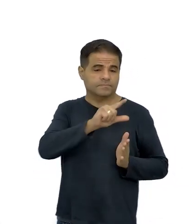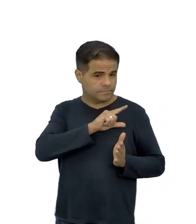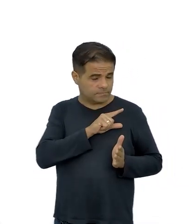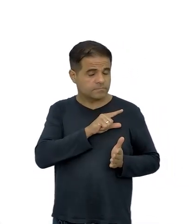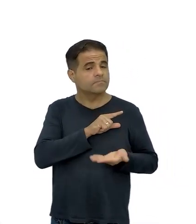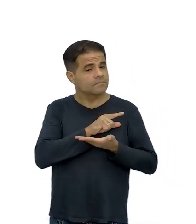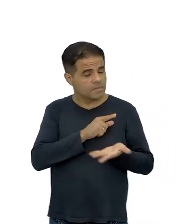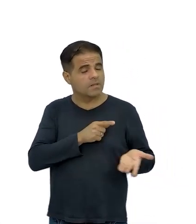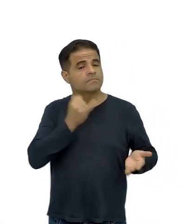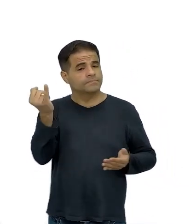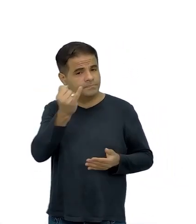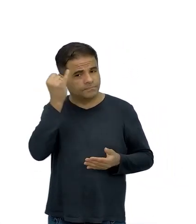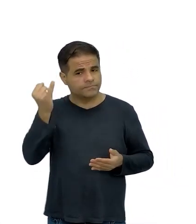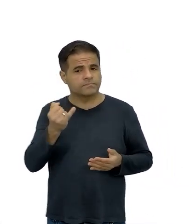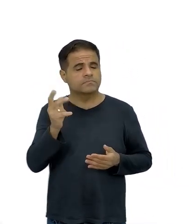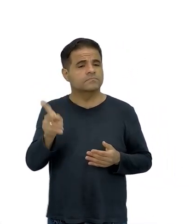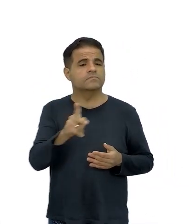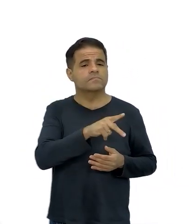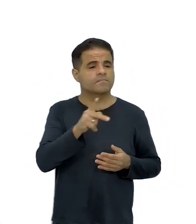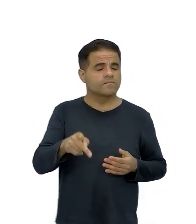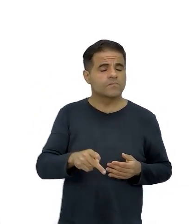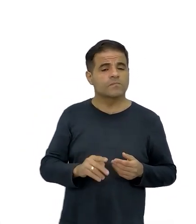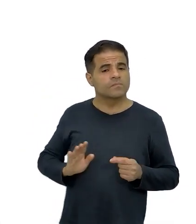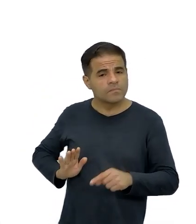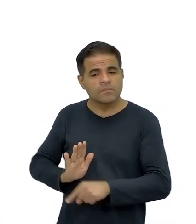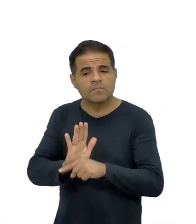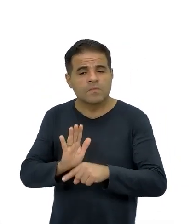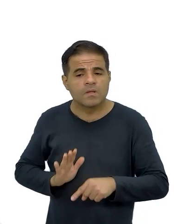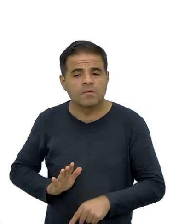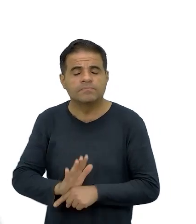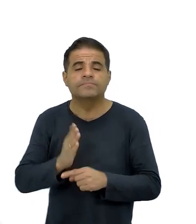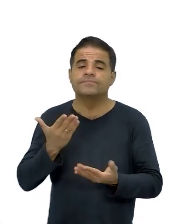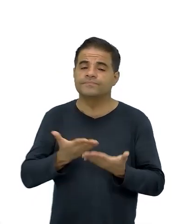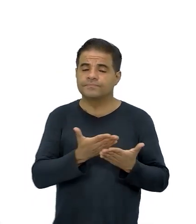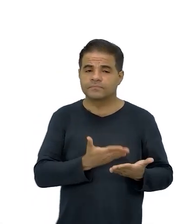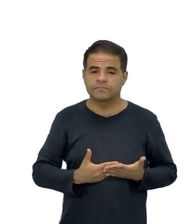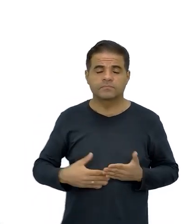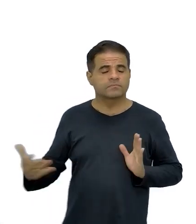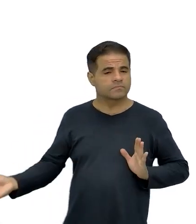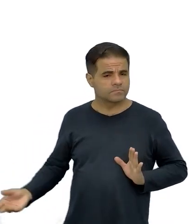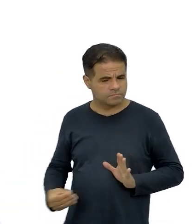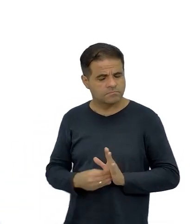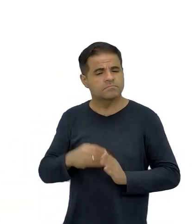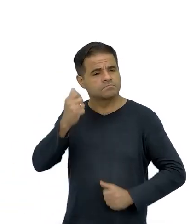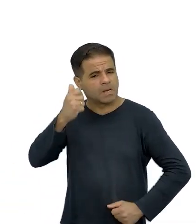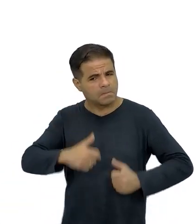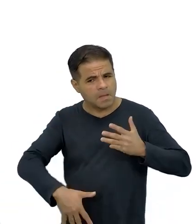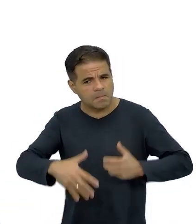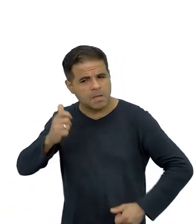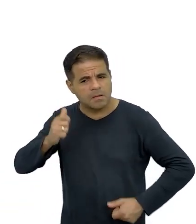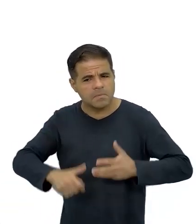anteriores. E é importante, professores, que ajudemos os estudantes nesse registro das conclusões.